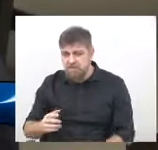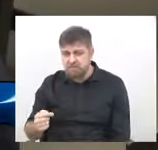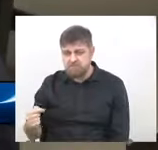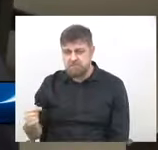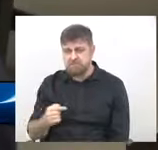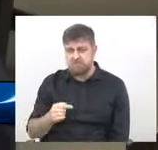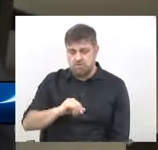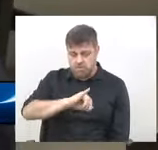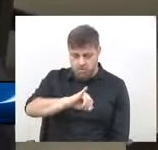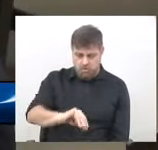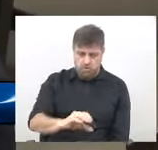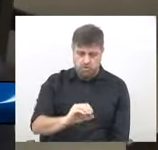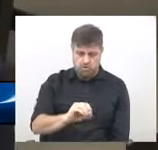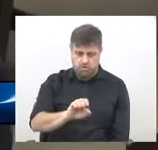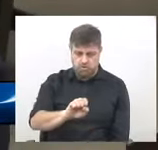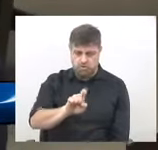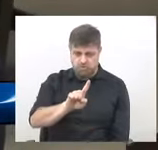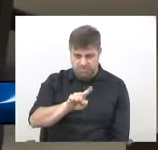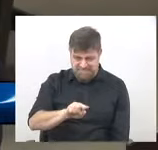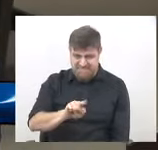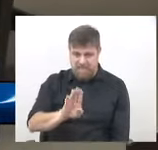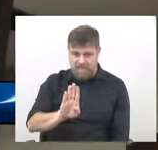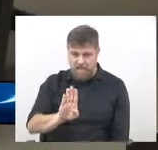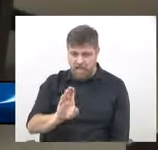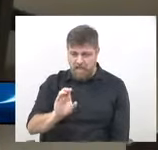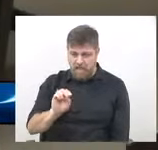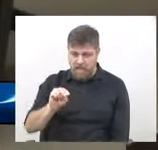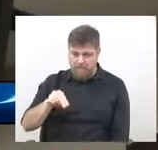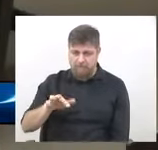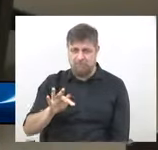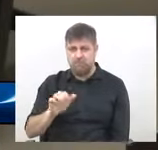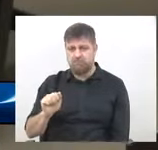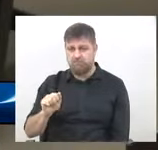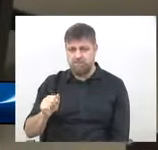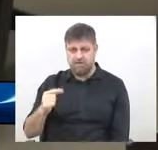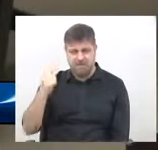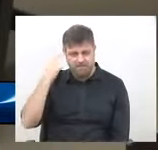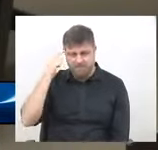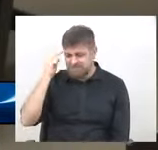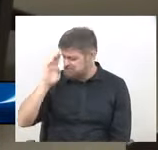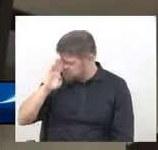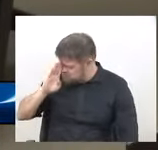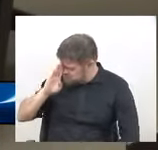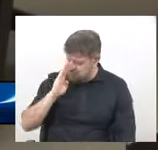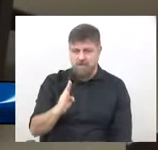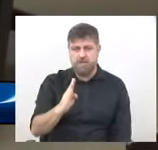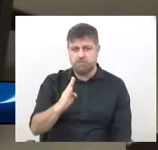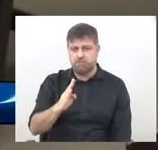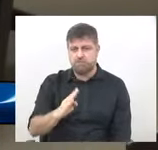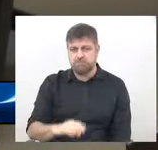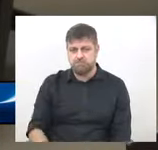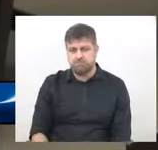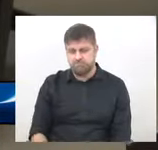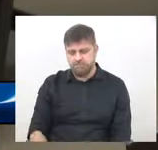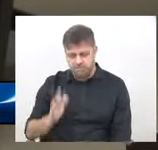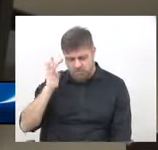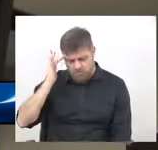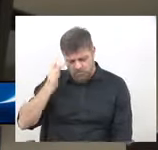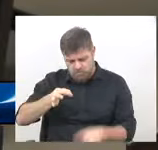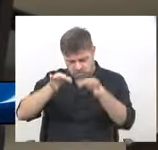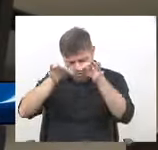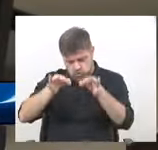de José Carlos Bonfá, eu não pensei duas vezes, vereador. Eu acho que é uma homenagem